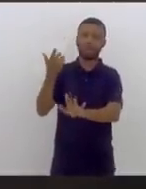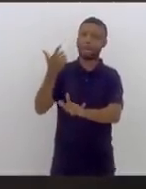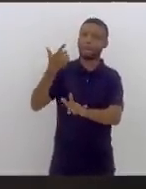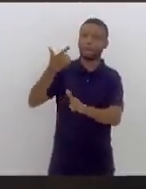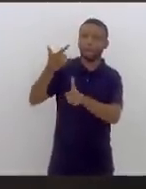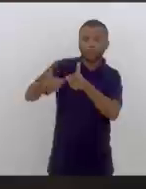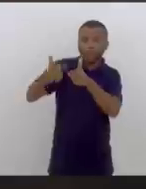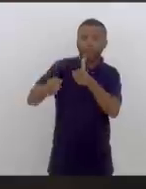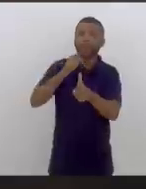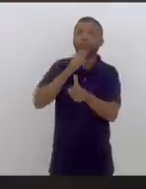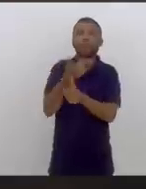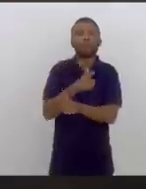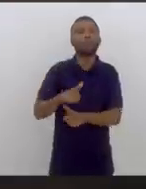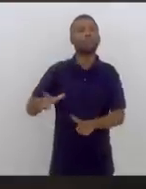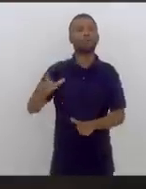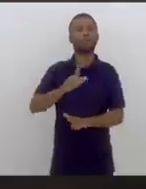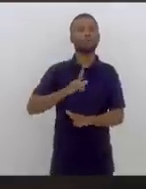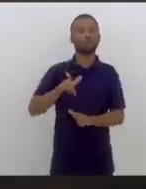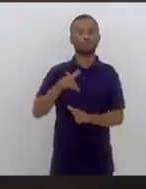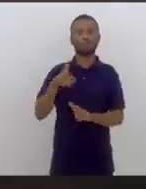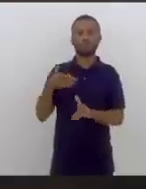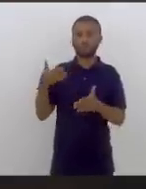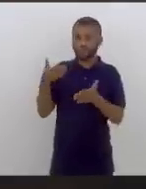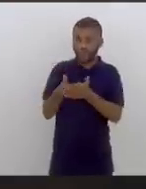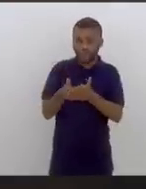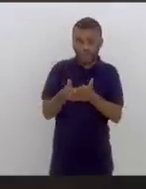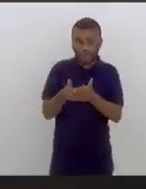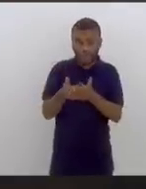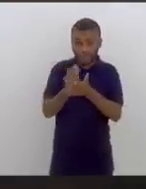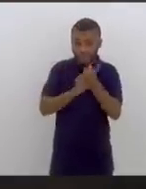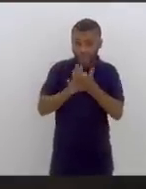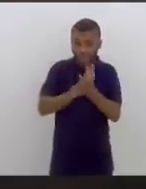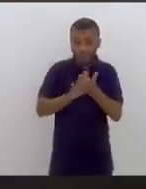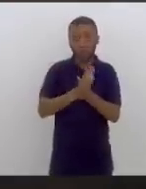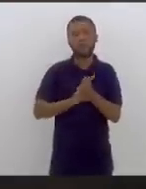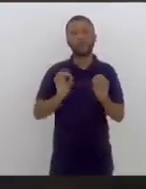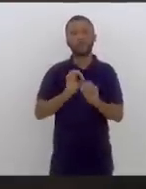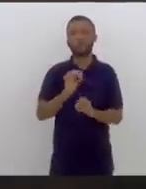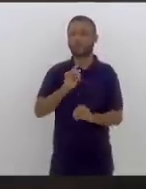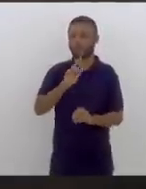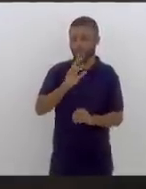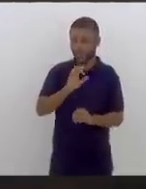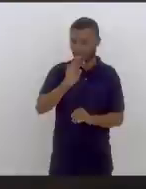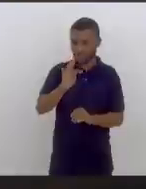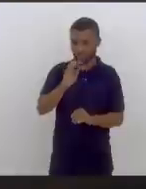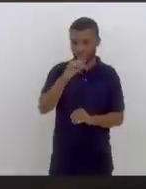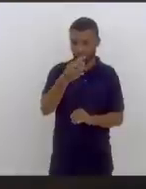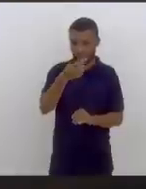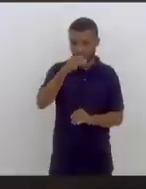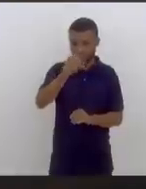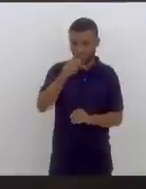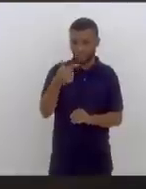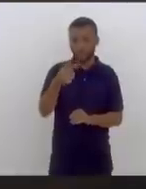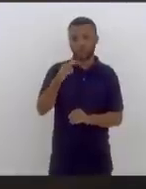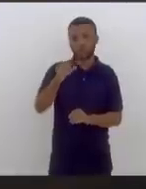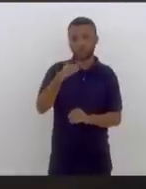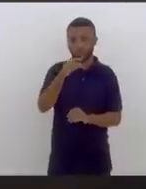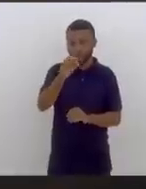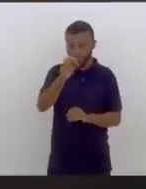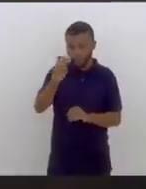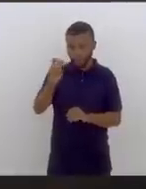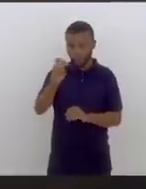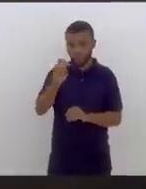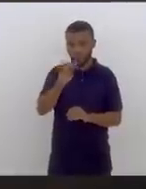nenhum eu continuo batendo na tecla que não deveria ter grana nenhuma deveria ser grátis 192,5 para todo mundo e reposição